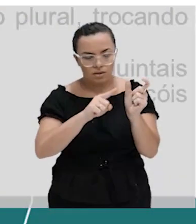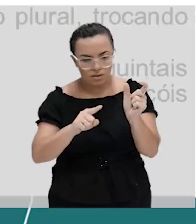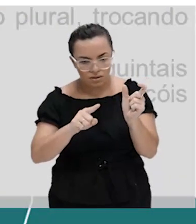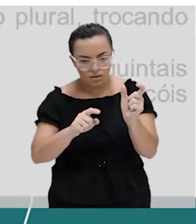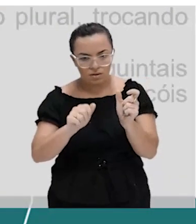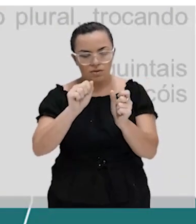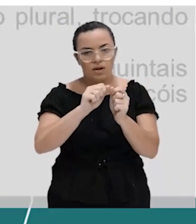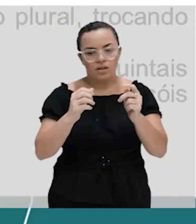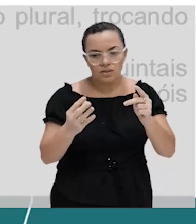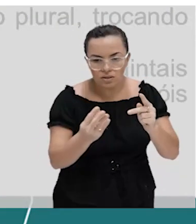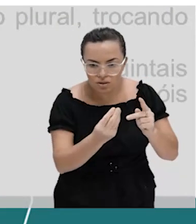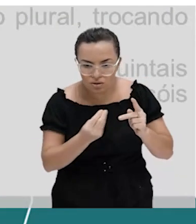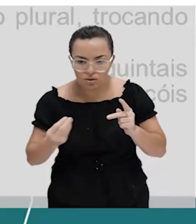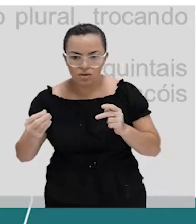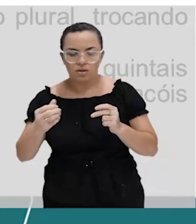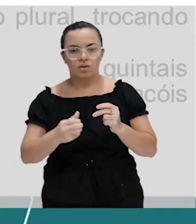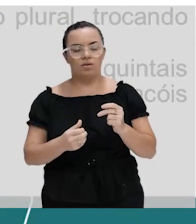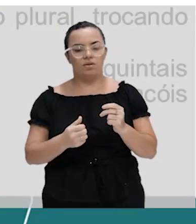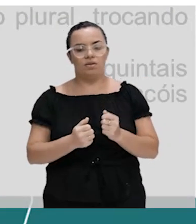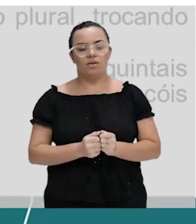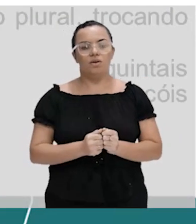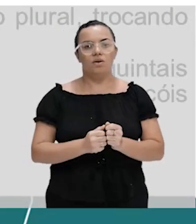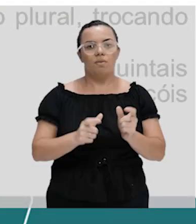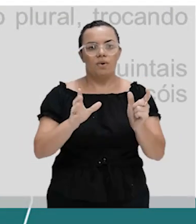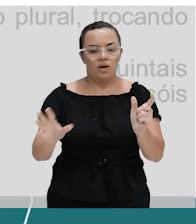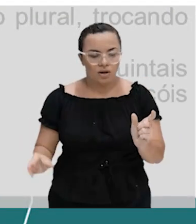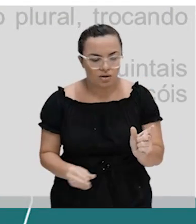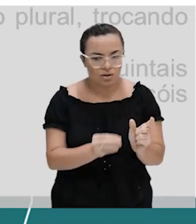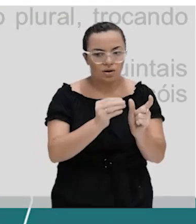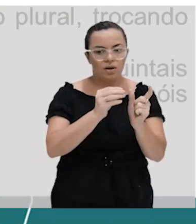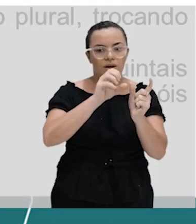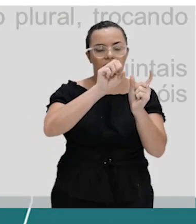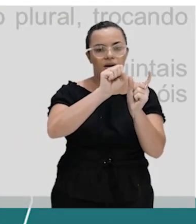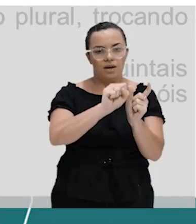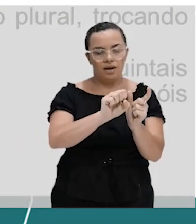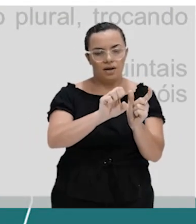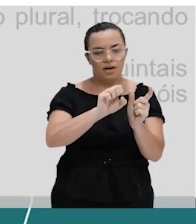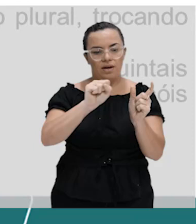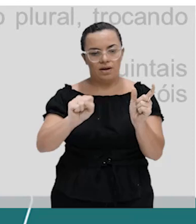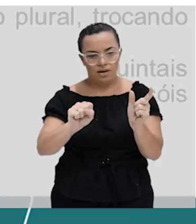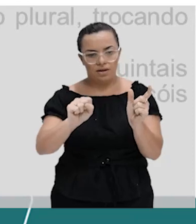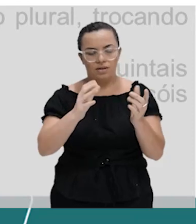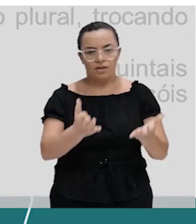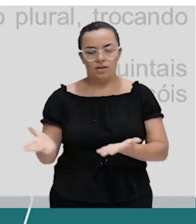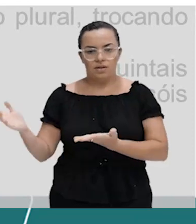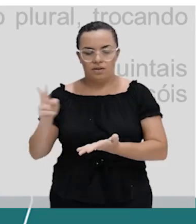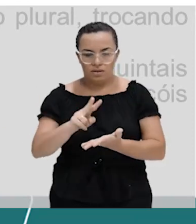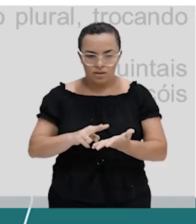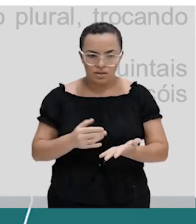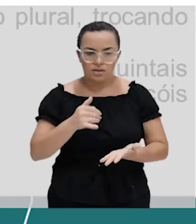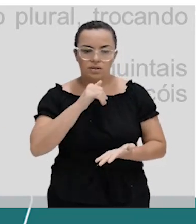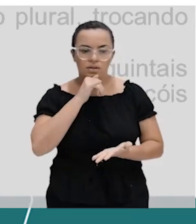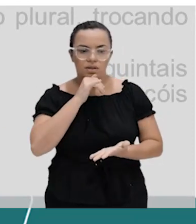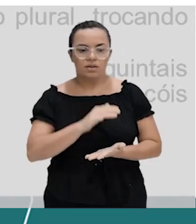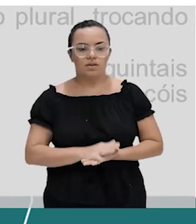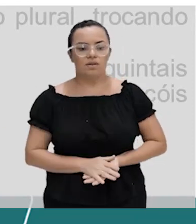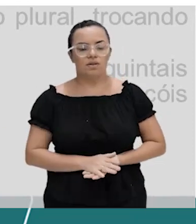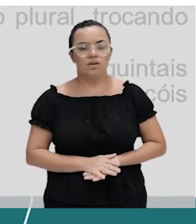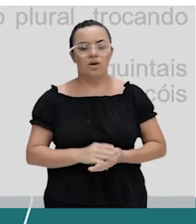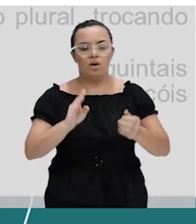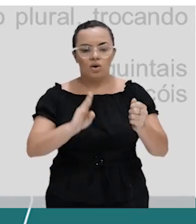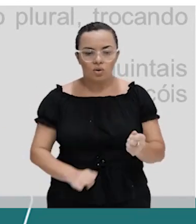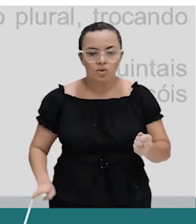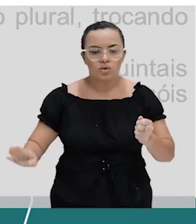exemplo, revólver, revólveres, raiz, raízes. Os substantivos terminados